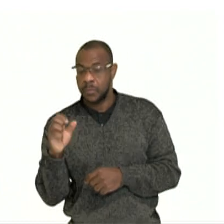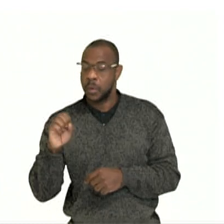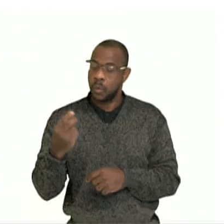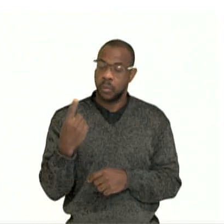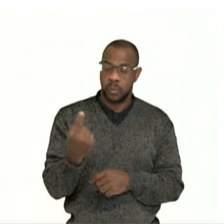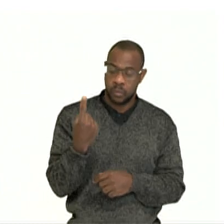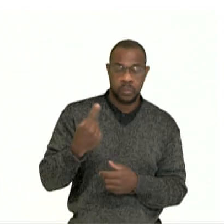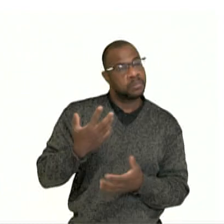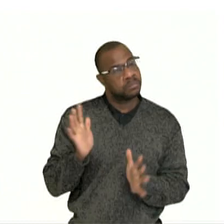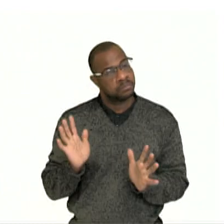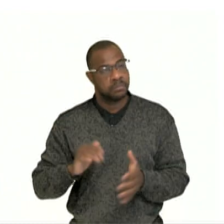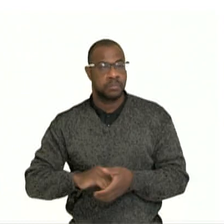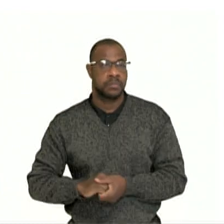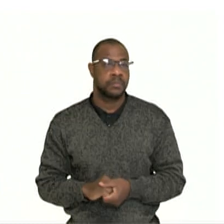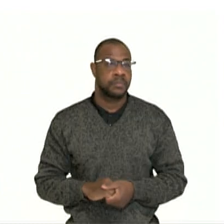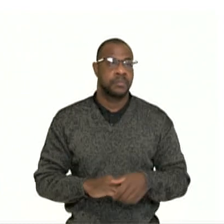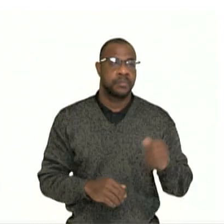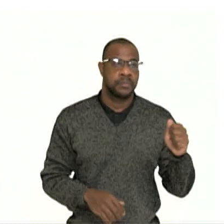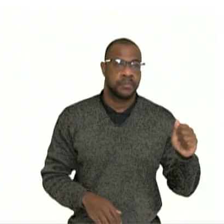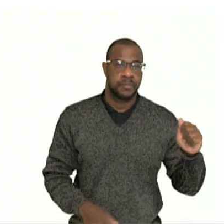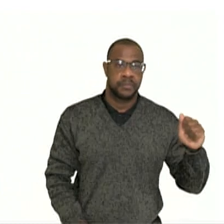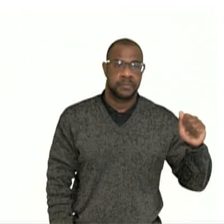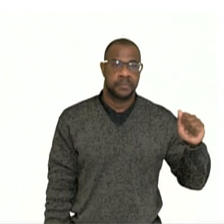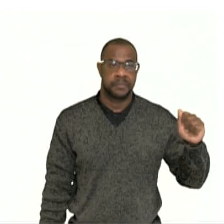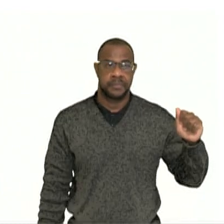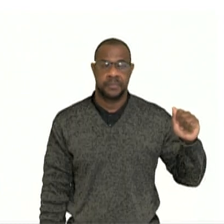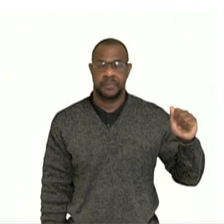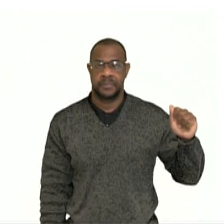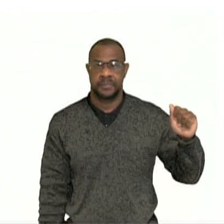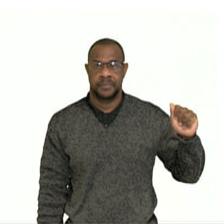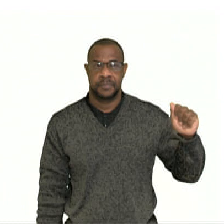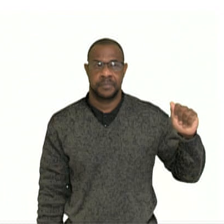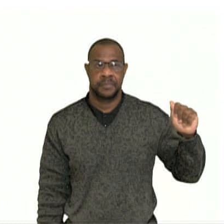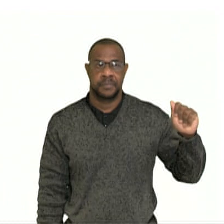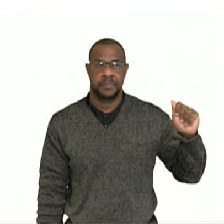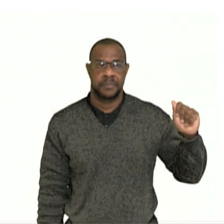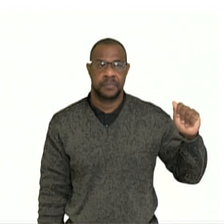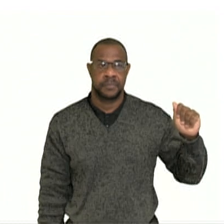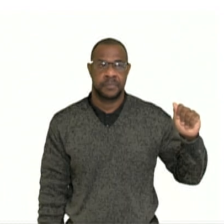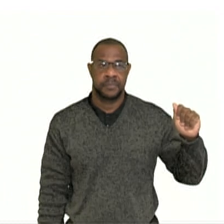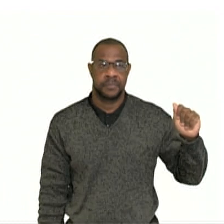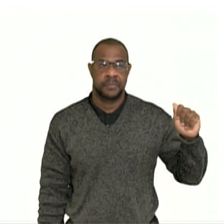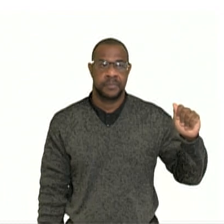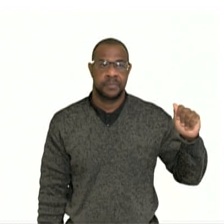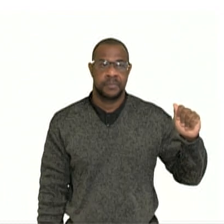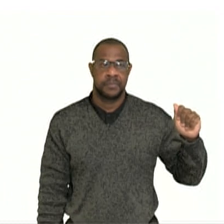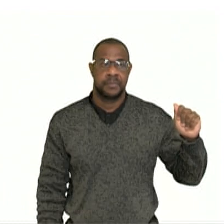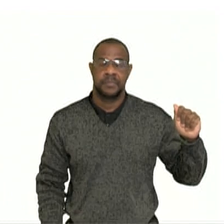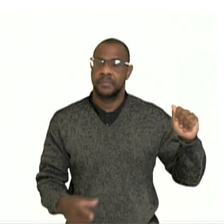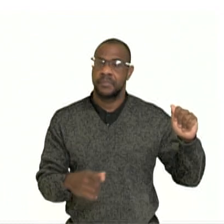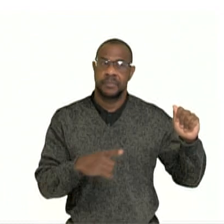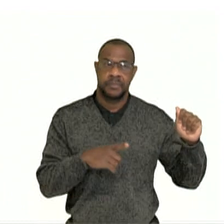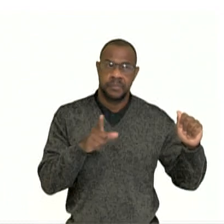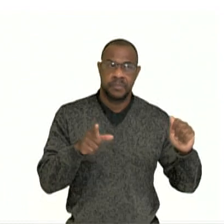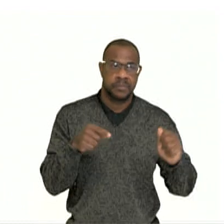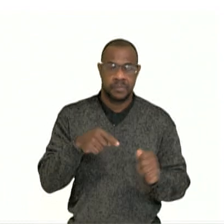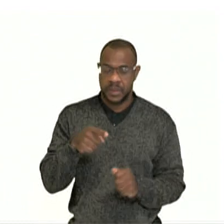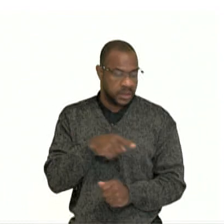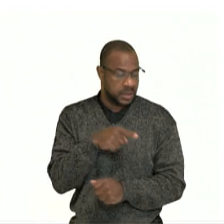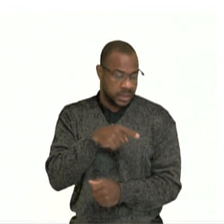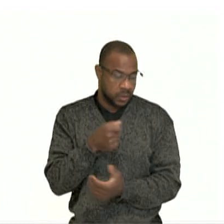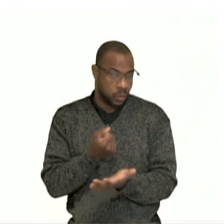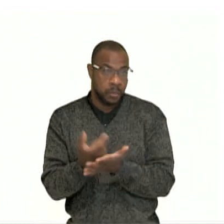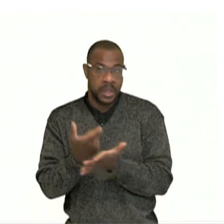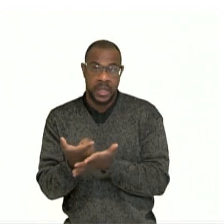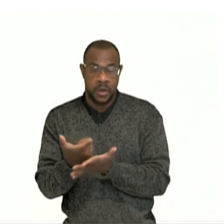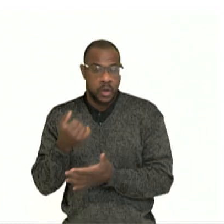A. Tim's got a mobile phone. Mobile phone is cool. Então, Tim conseguiu um